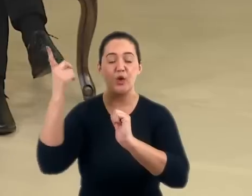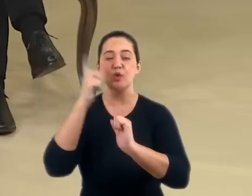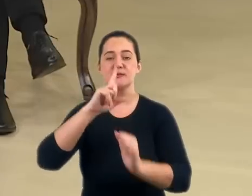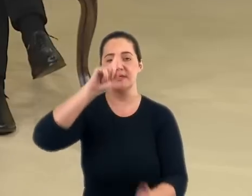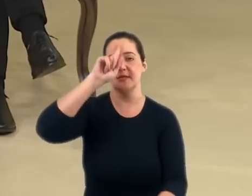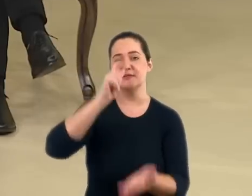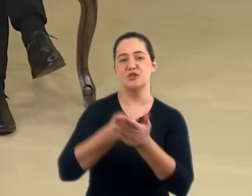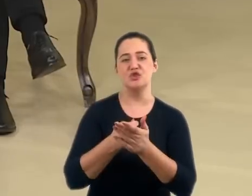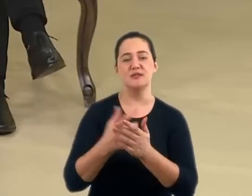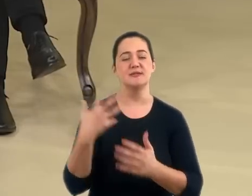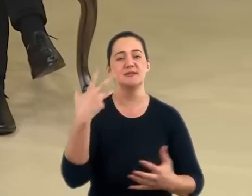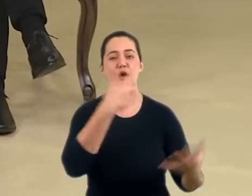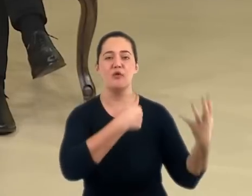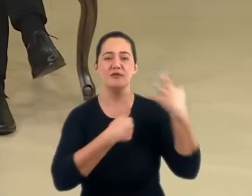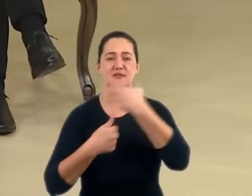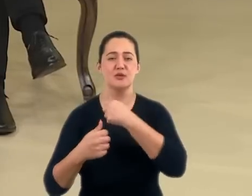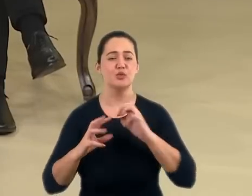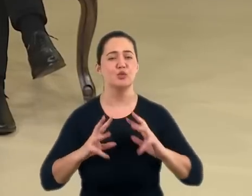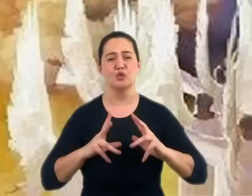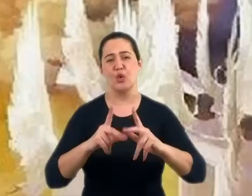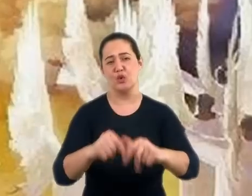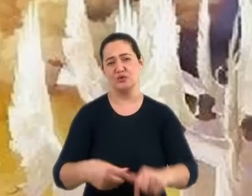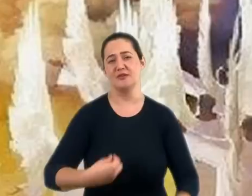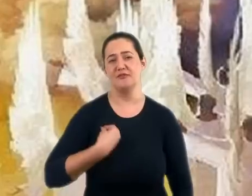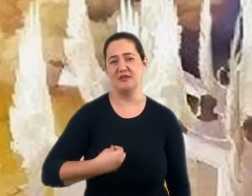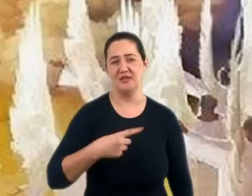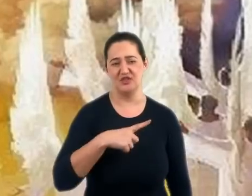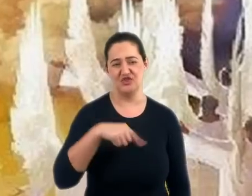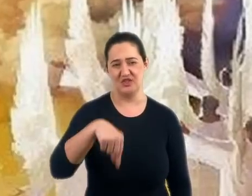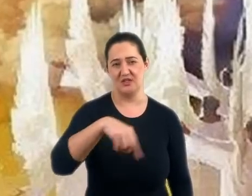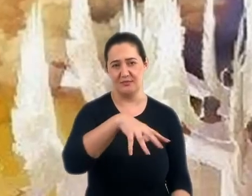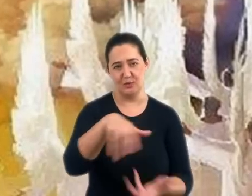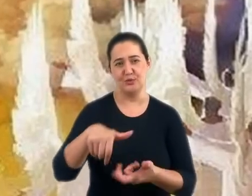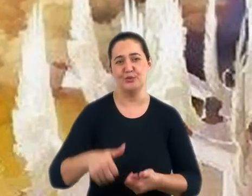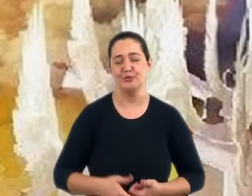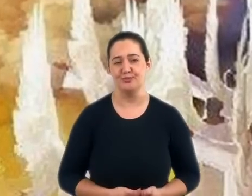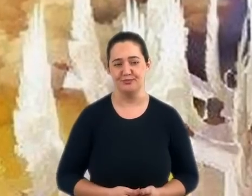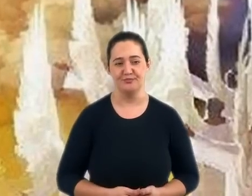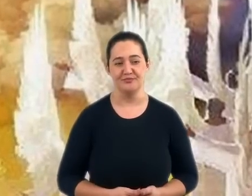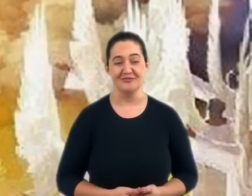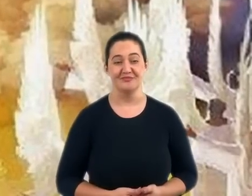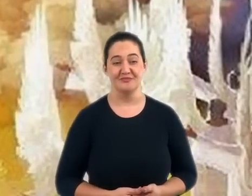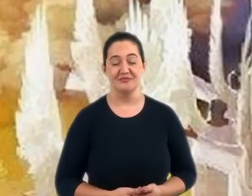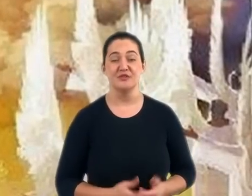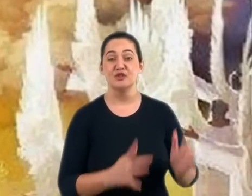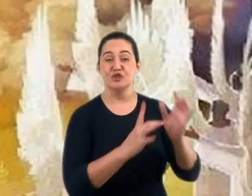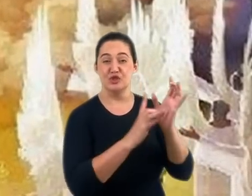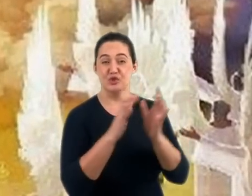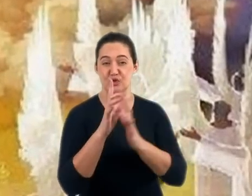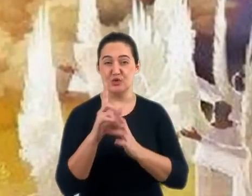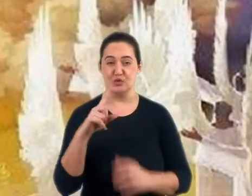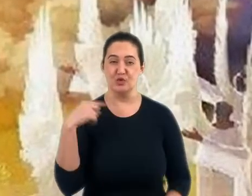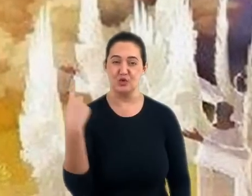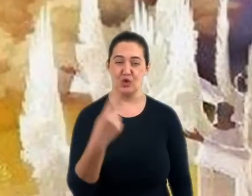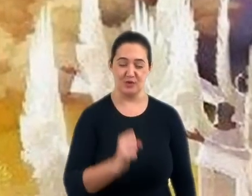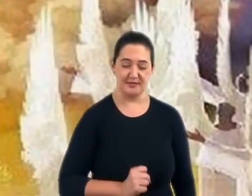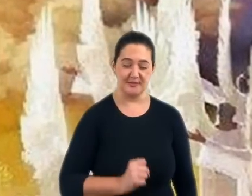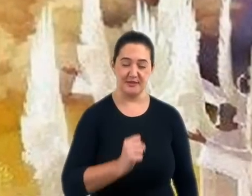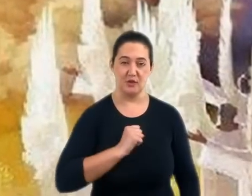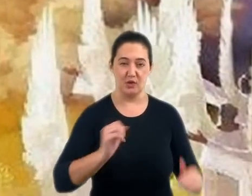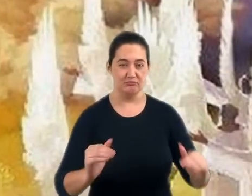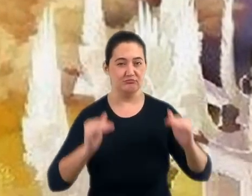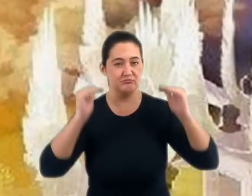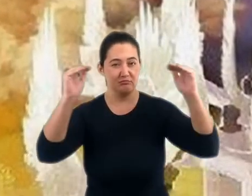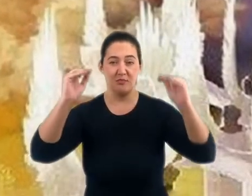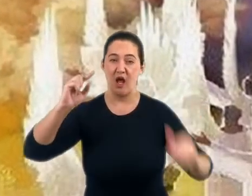todos aqueles que passaram pelo planeta Terra. Jesus, como nosso sumo sacerdote, nosso advogado, ele mesmo,